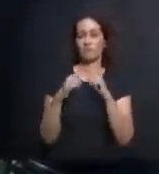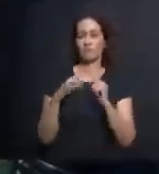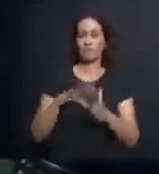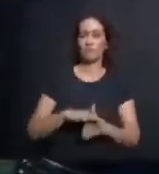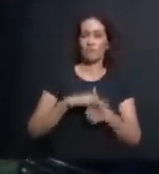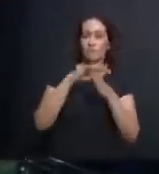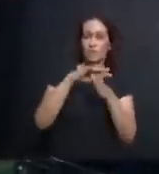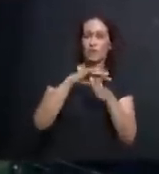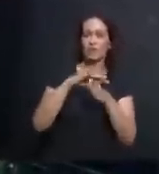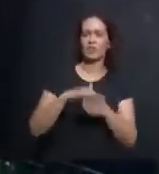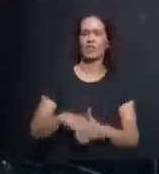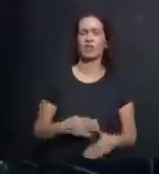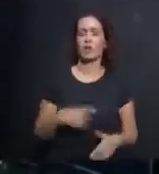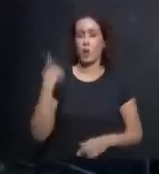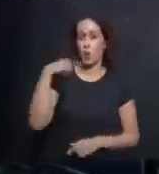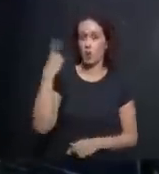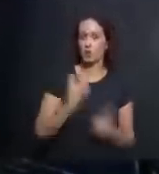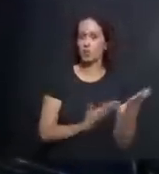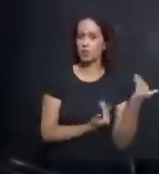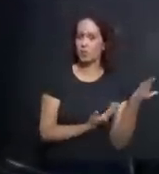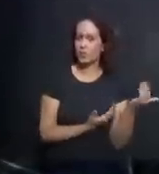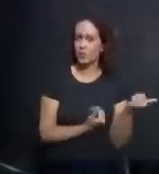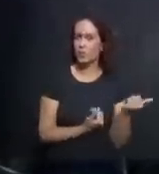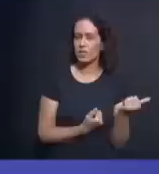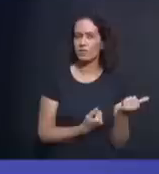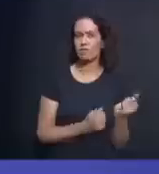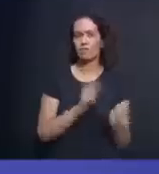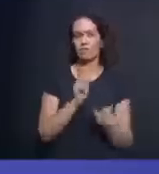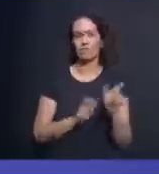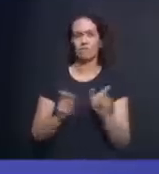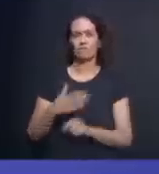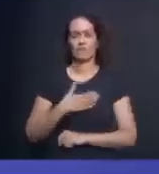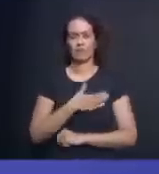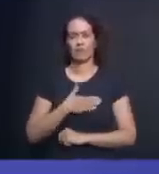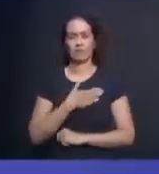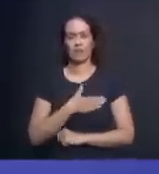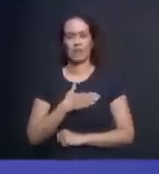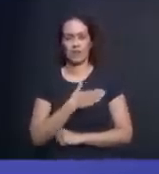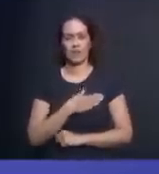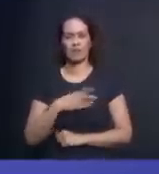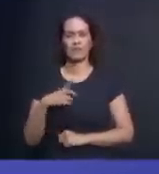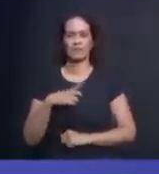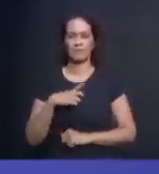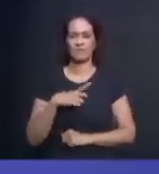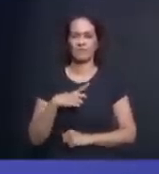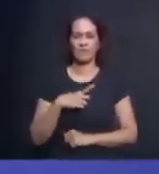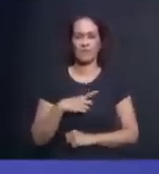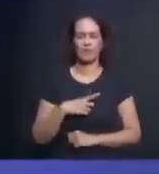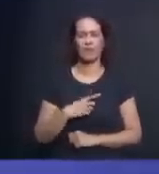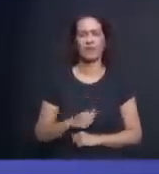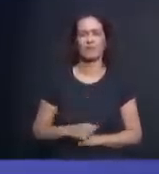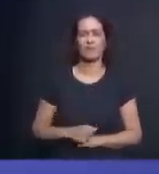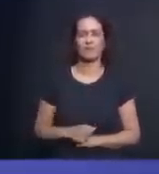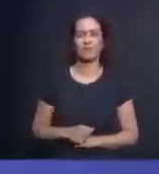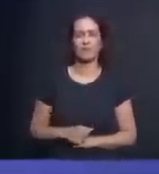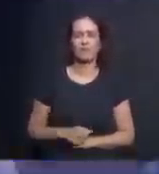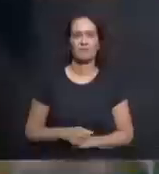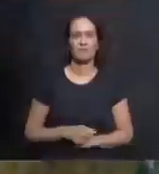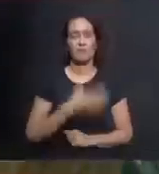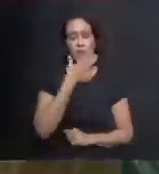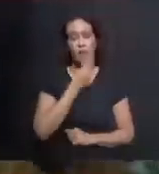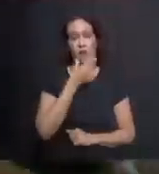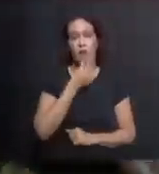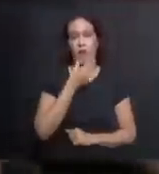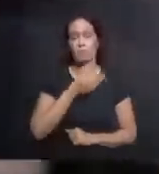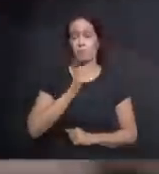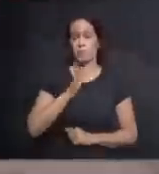Jesus. Muita gente querida, amigo. O Aquaman também tá aqui, ó. Vai dar autógrafo pra você. Mas ele é casado, amor.